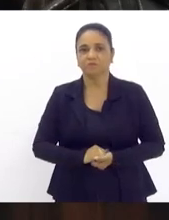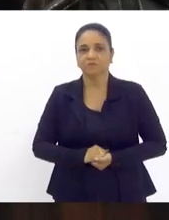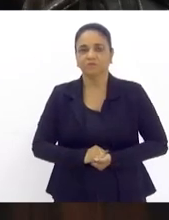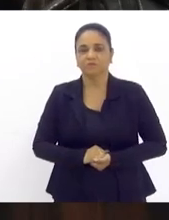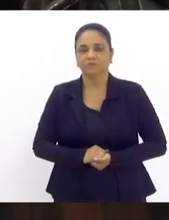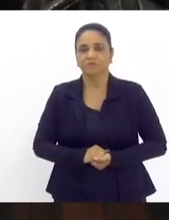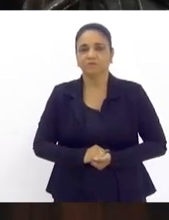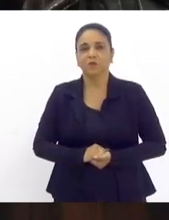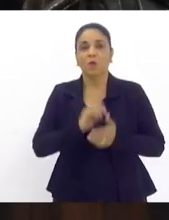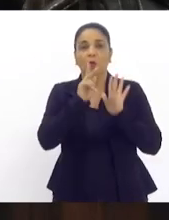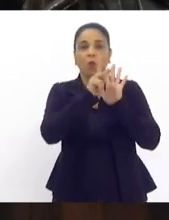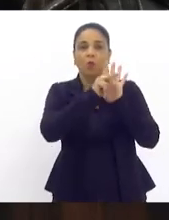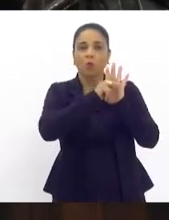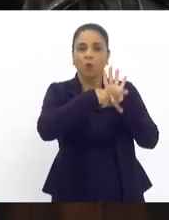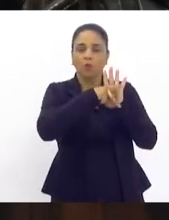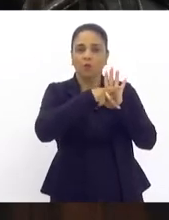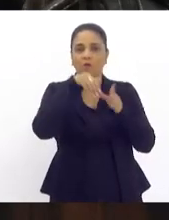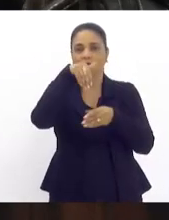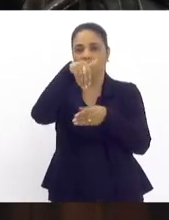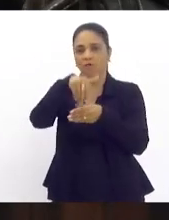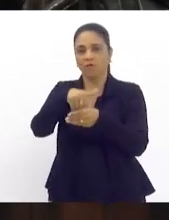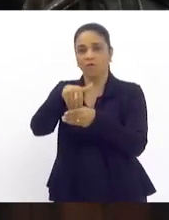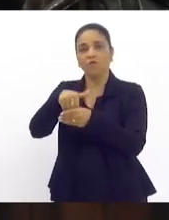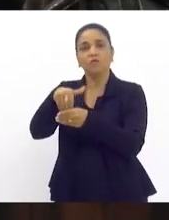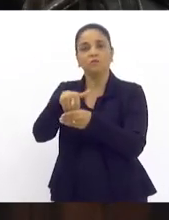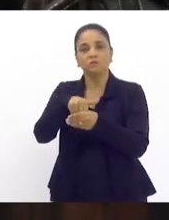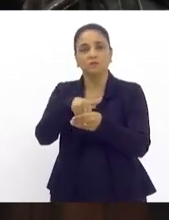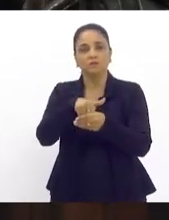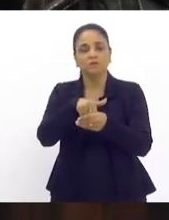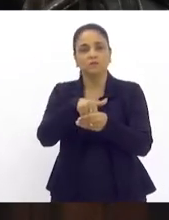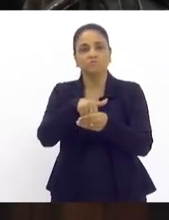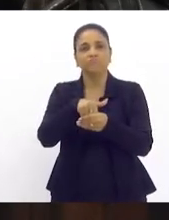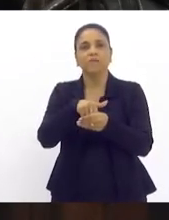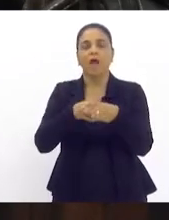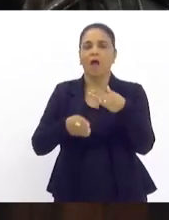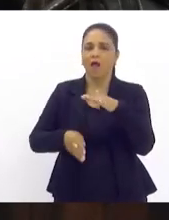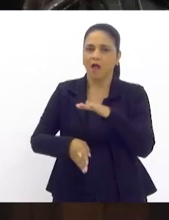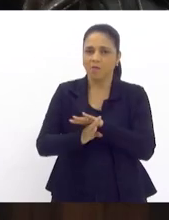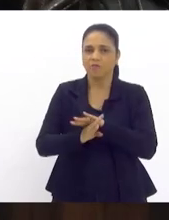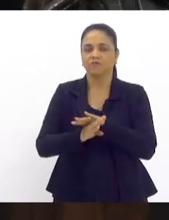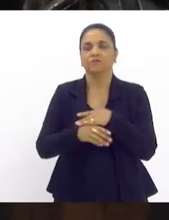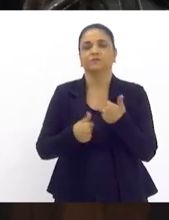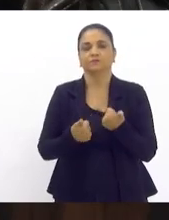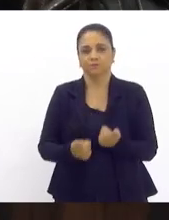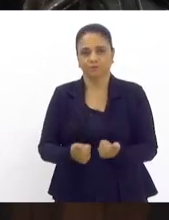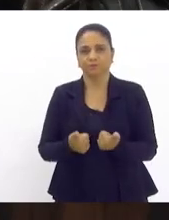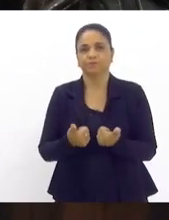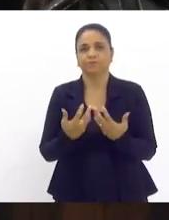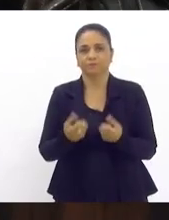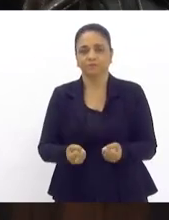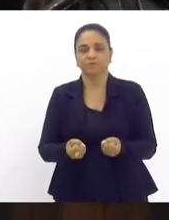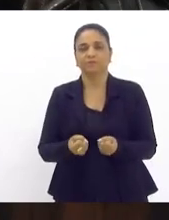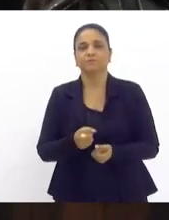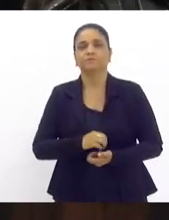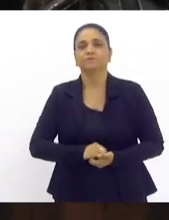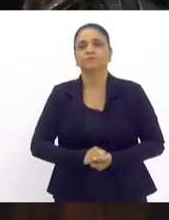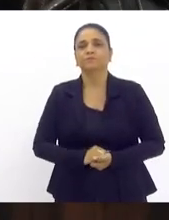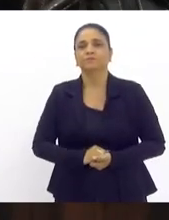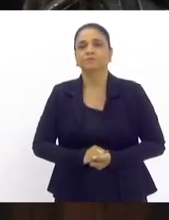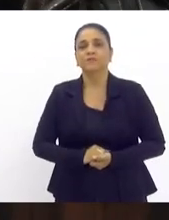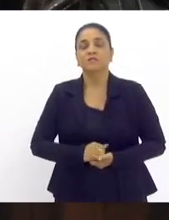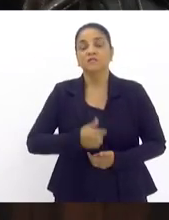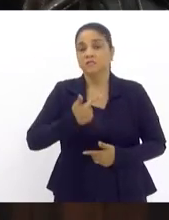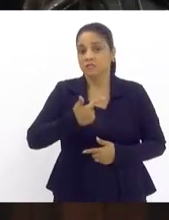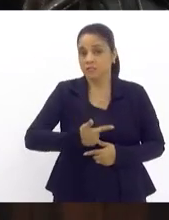O projeto está em votação. Projeto aprovado. Vai autógrafo. Em segunda